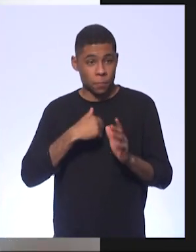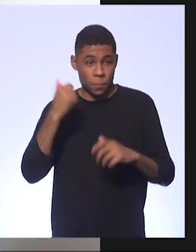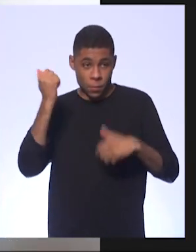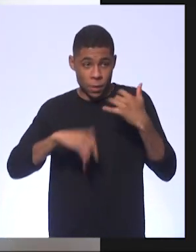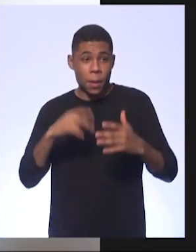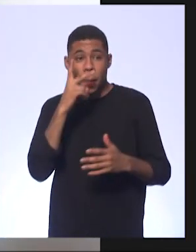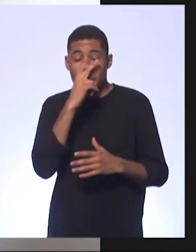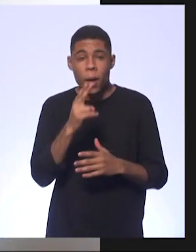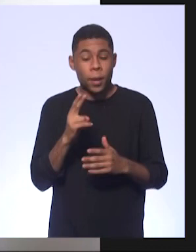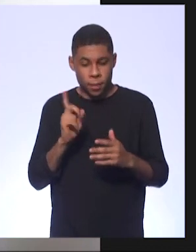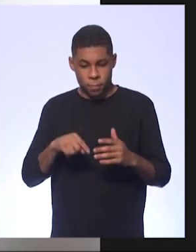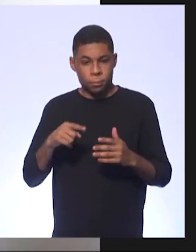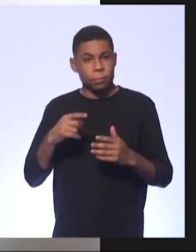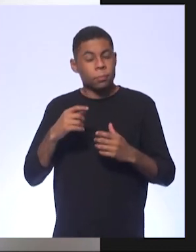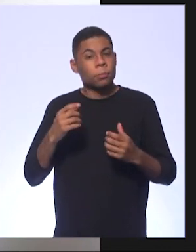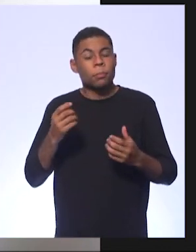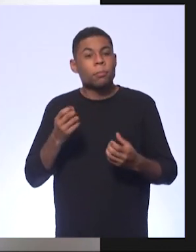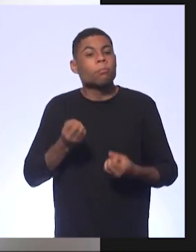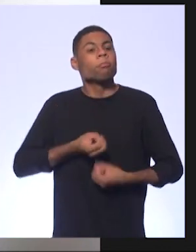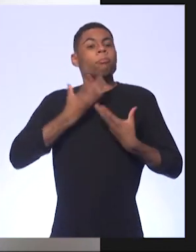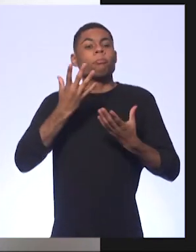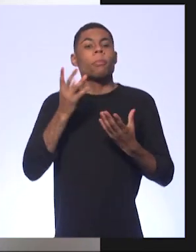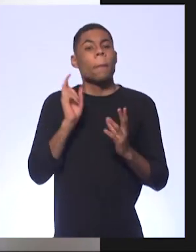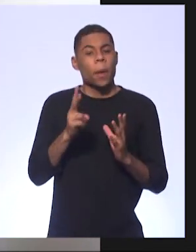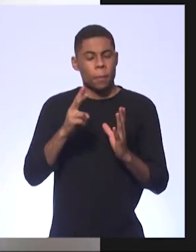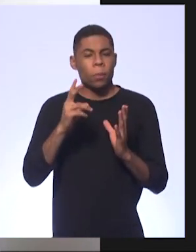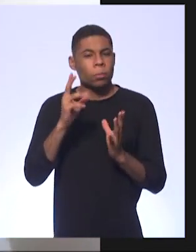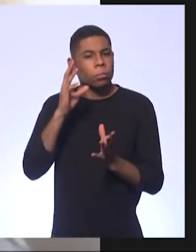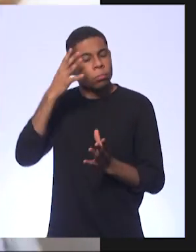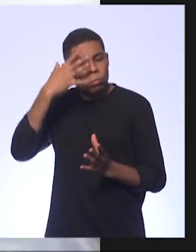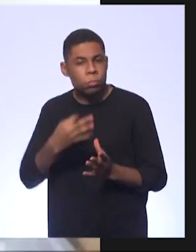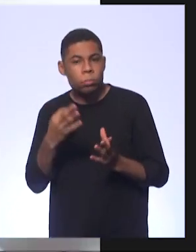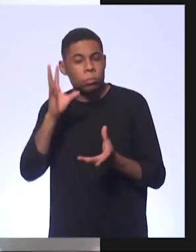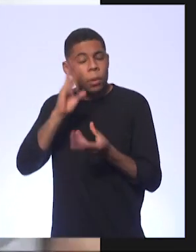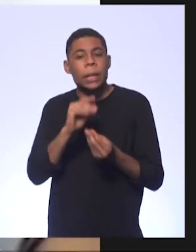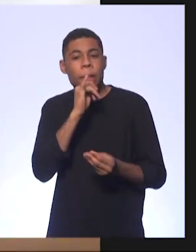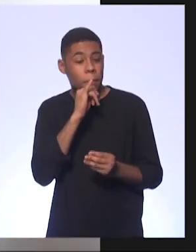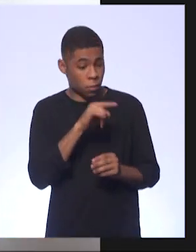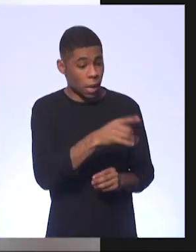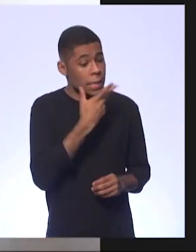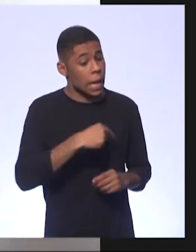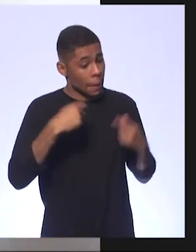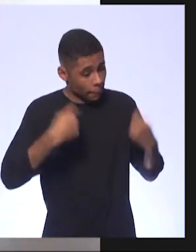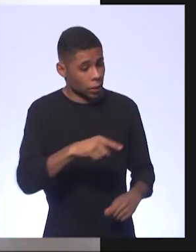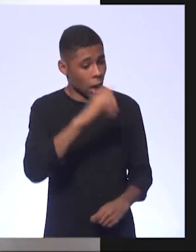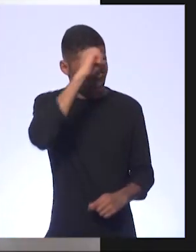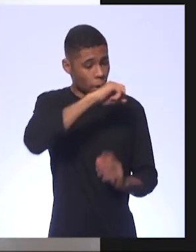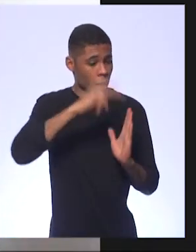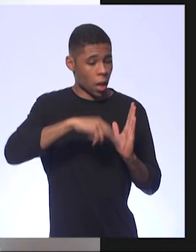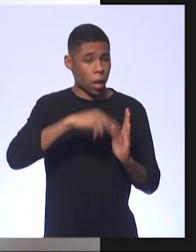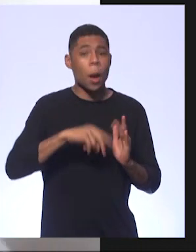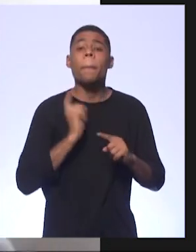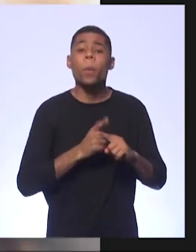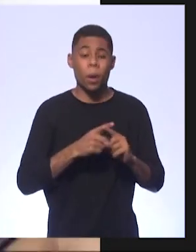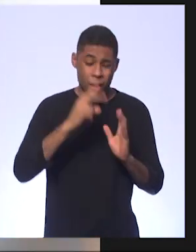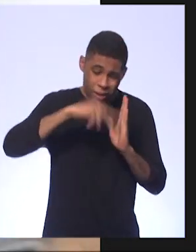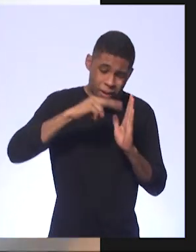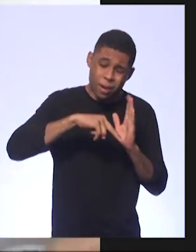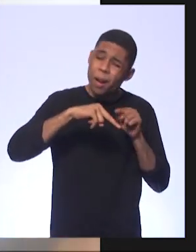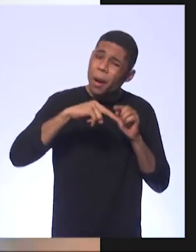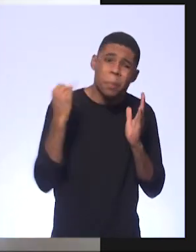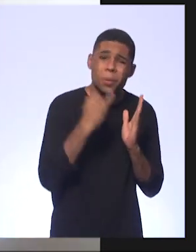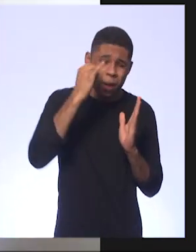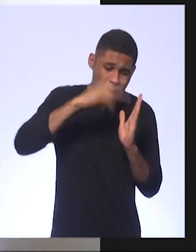compreensão leitora, e isso é que eu queria. Quando você perguntar, o Chico falou de quê? Ele falou que a criança precisa aprender a ler. Então, por que aprender a ler? Porque tudo é leitura, tudo é